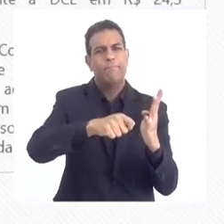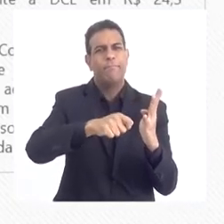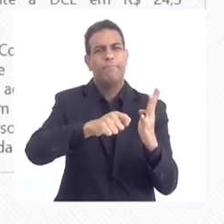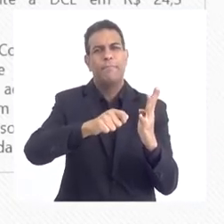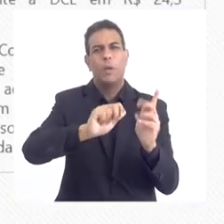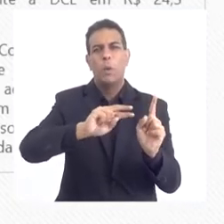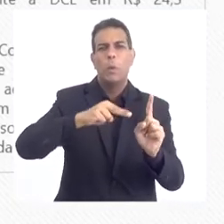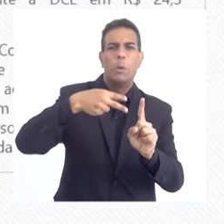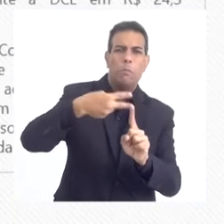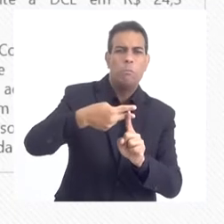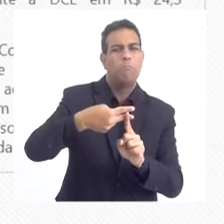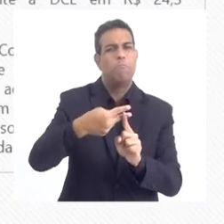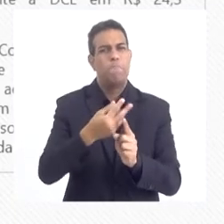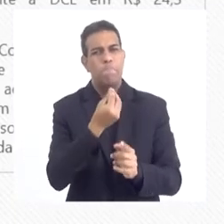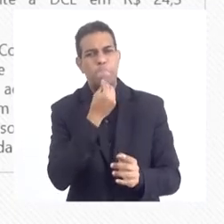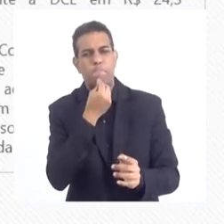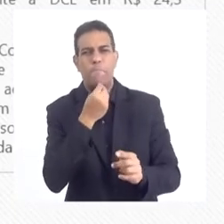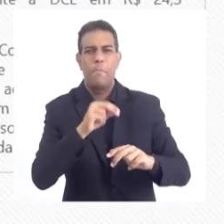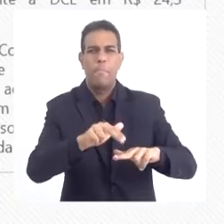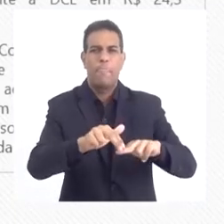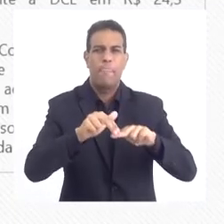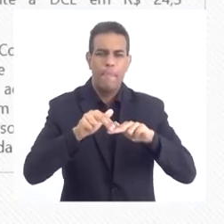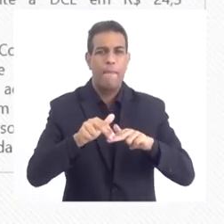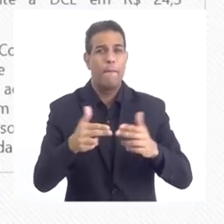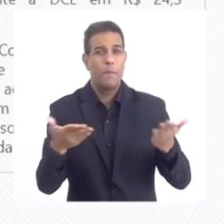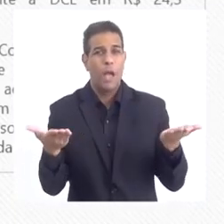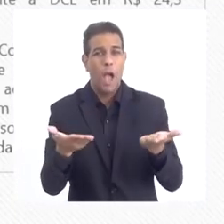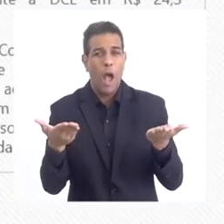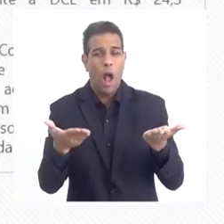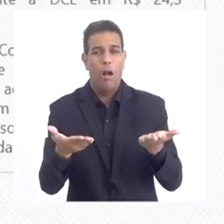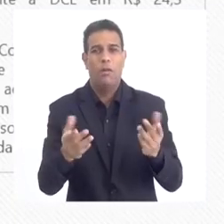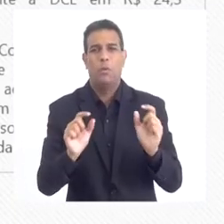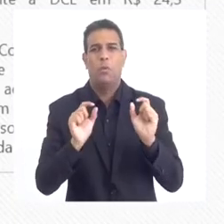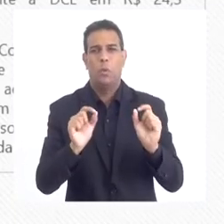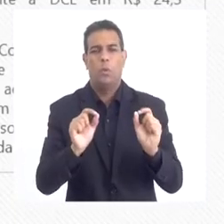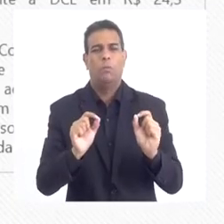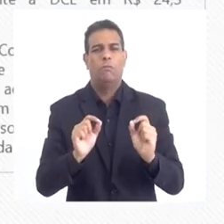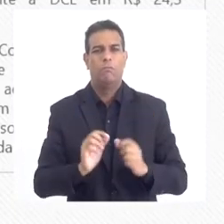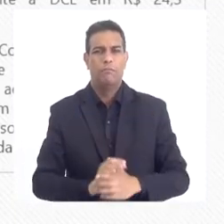devido, obviamente, a gente ainda está permanecendo